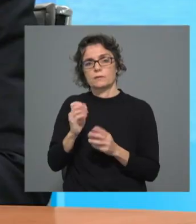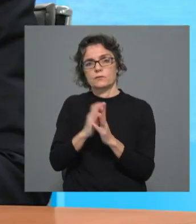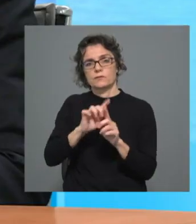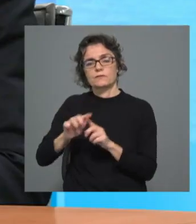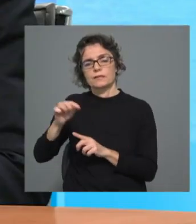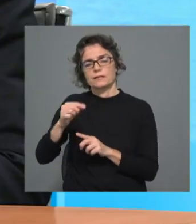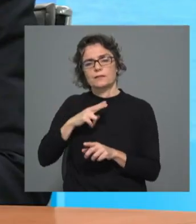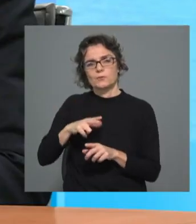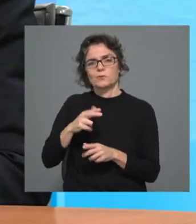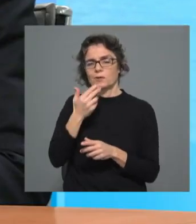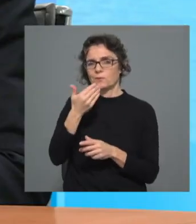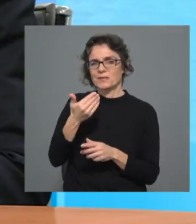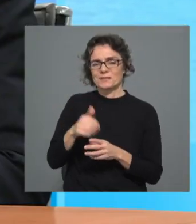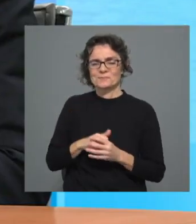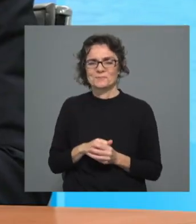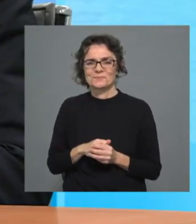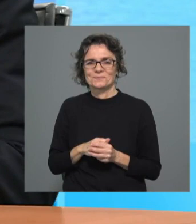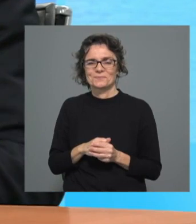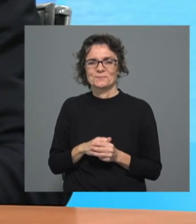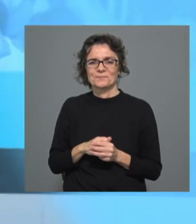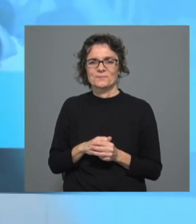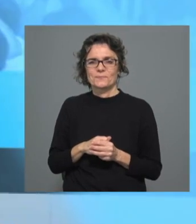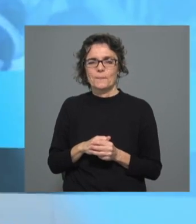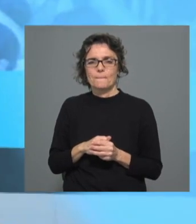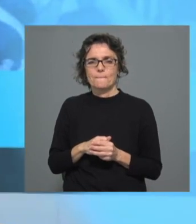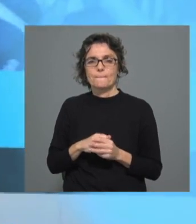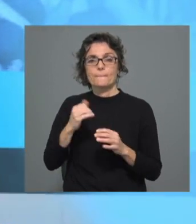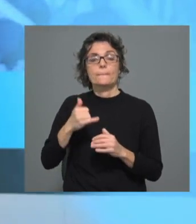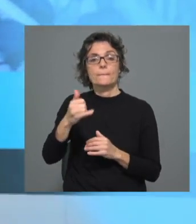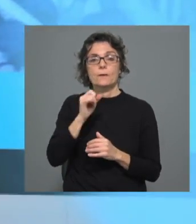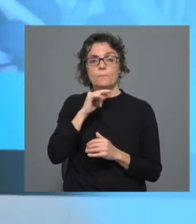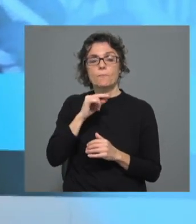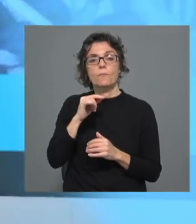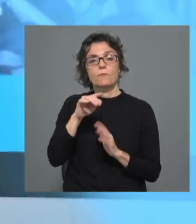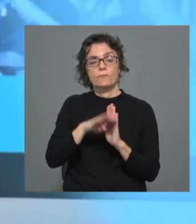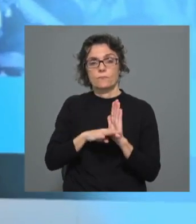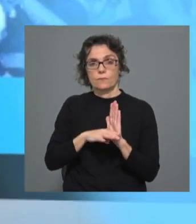aqui neste programa. Muito obrigado. Mais logo siga o programa que